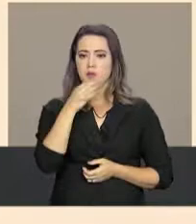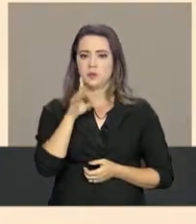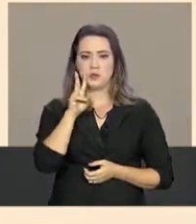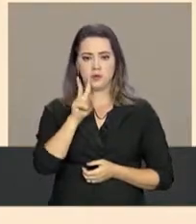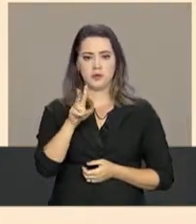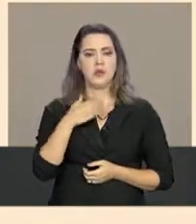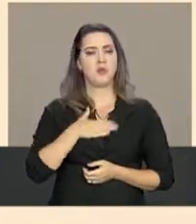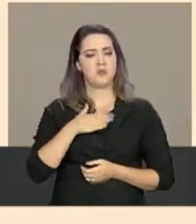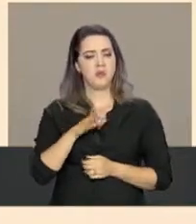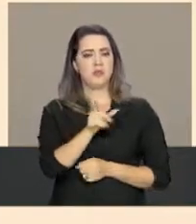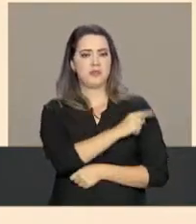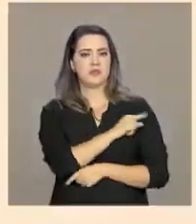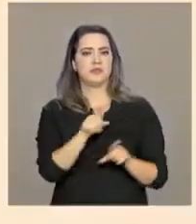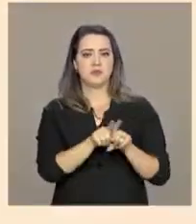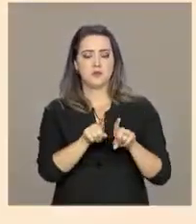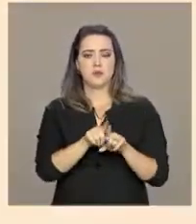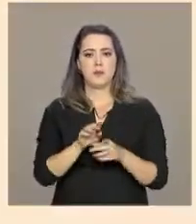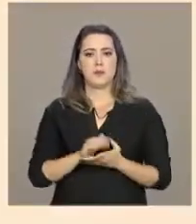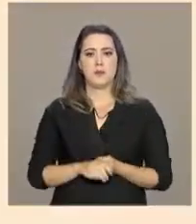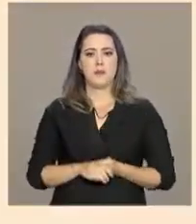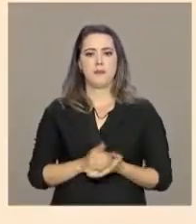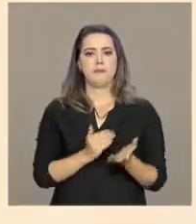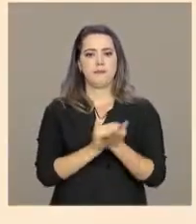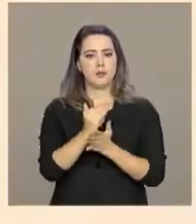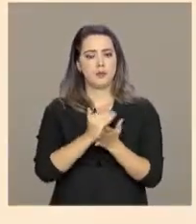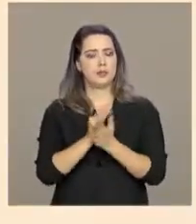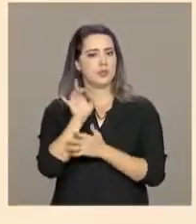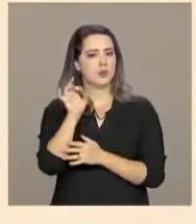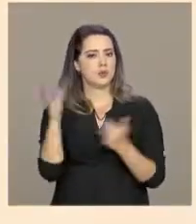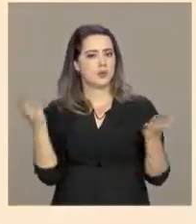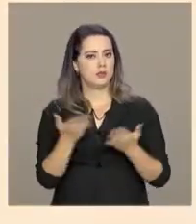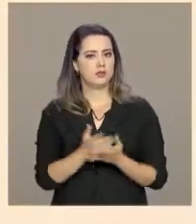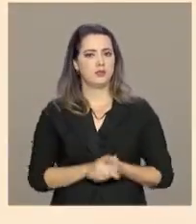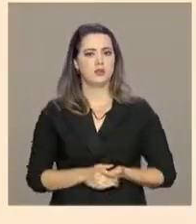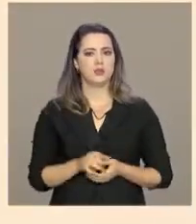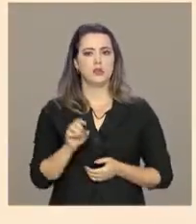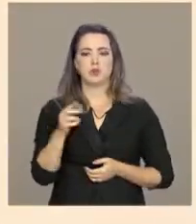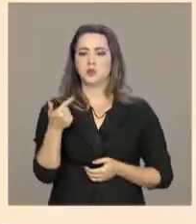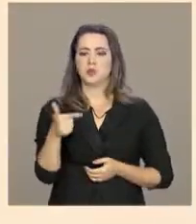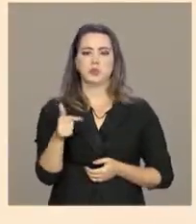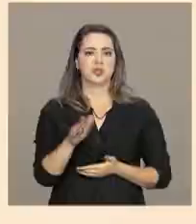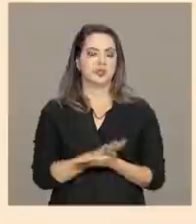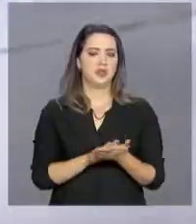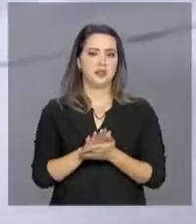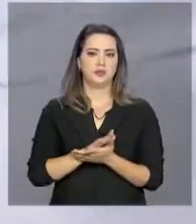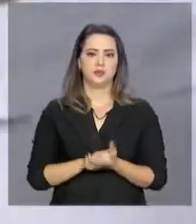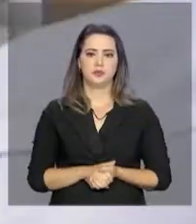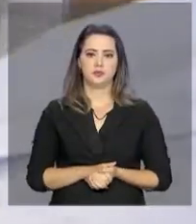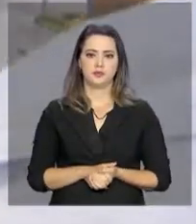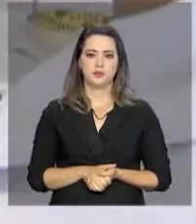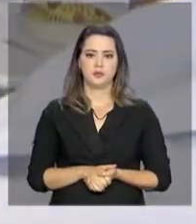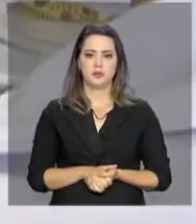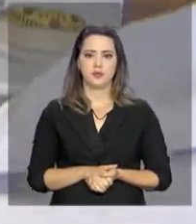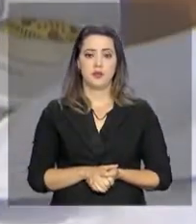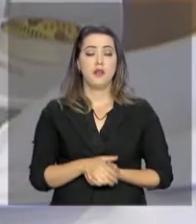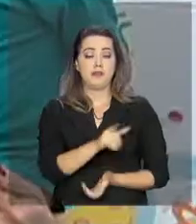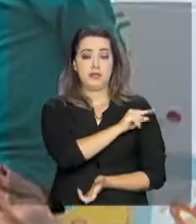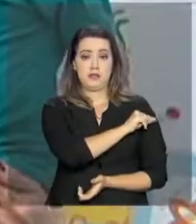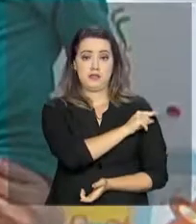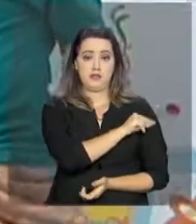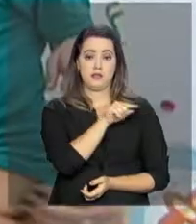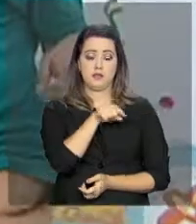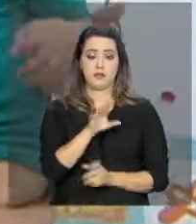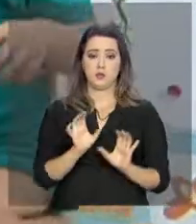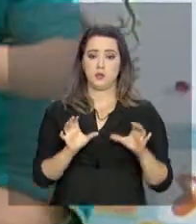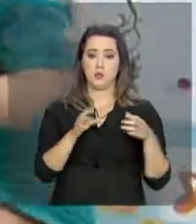em dia a minha vacinação. O meu eu comecei só agora. Só nem tinha carteira. Quando se trata de vacinação,